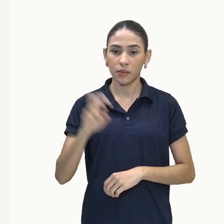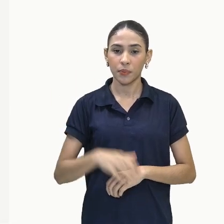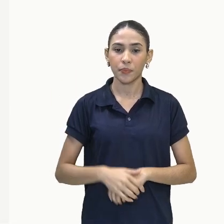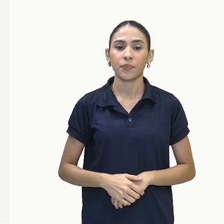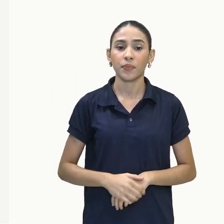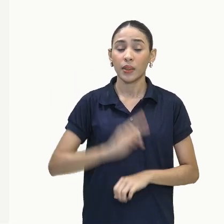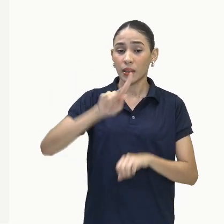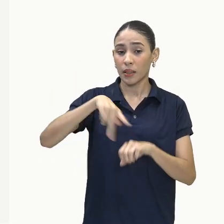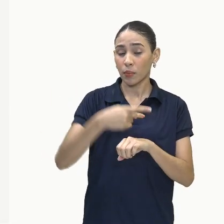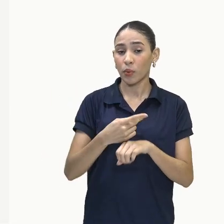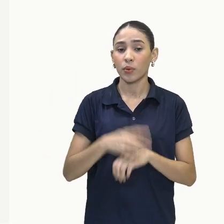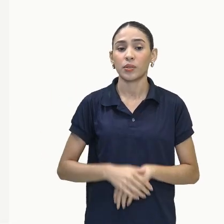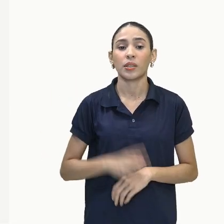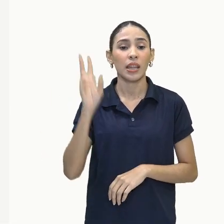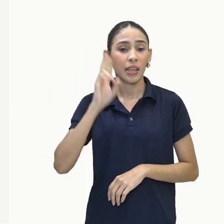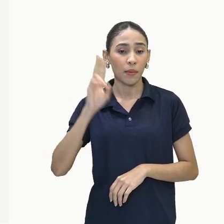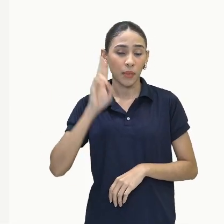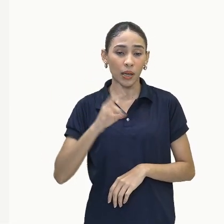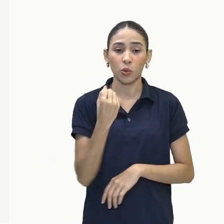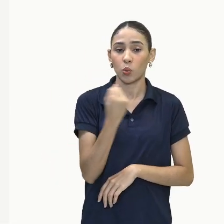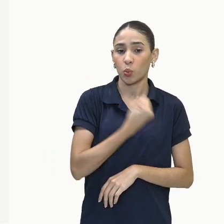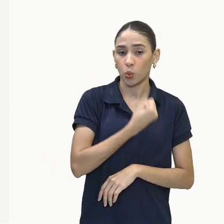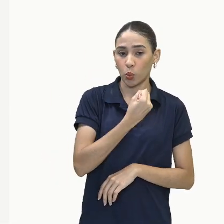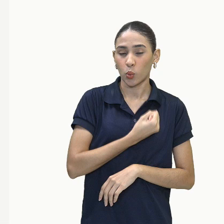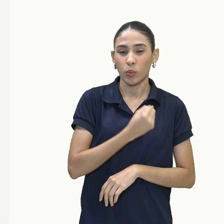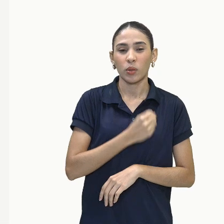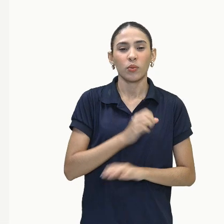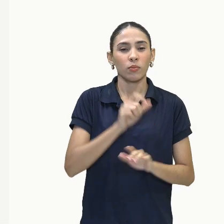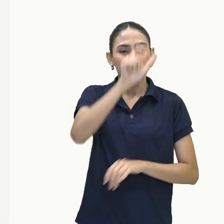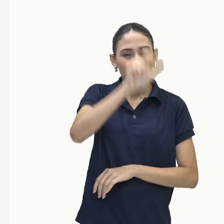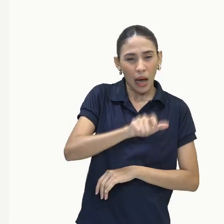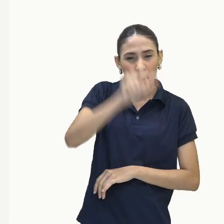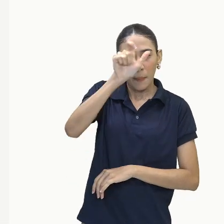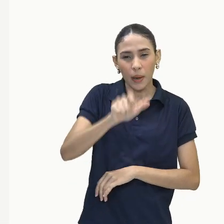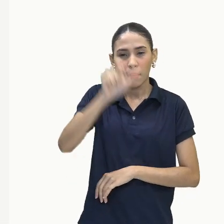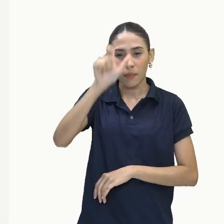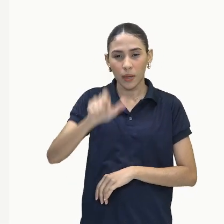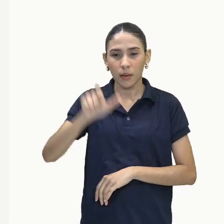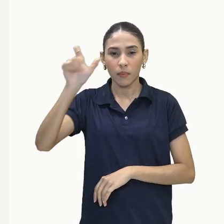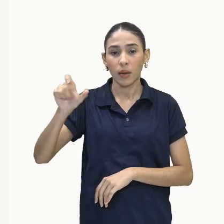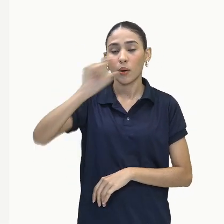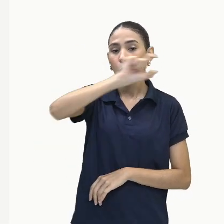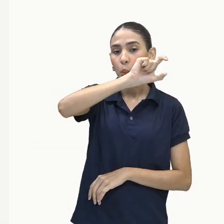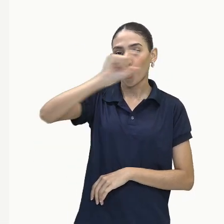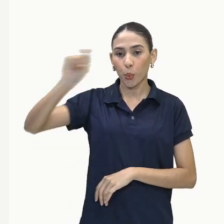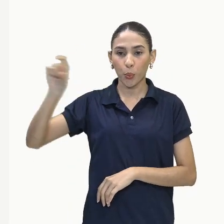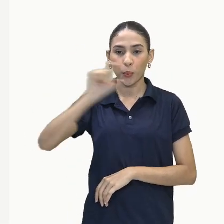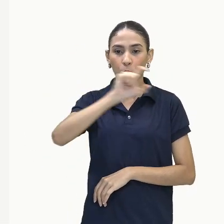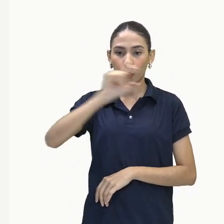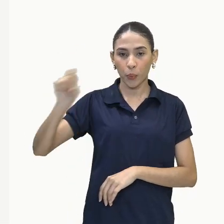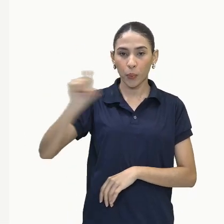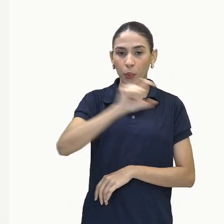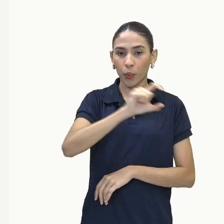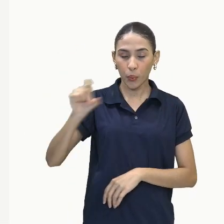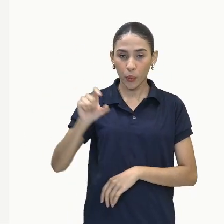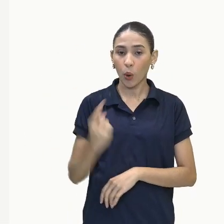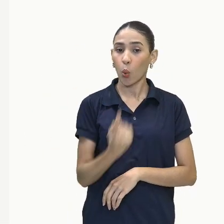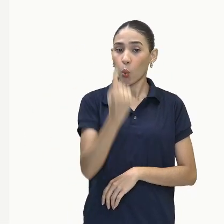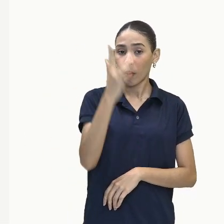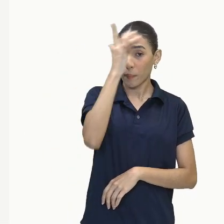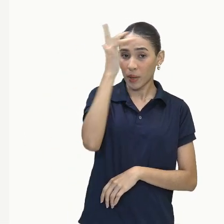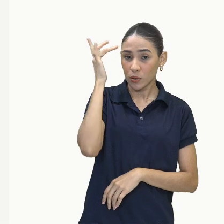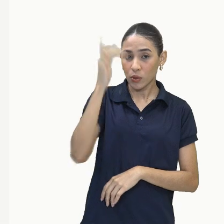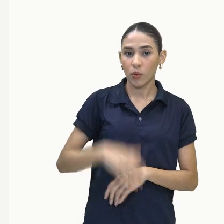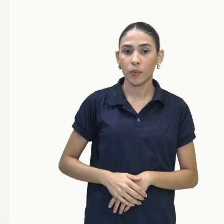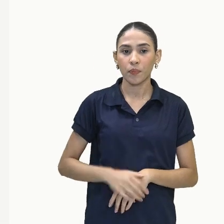5. Lembrando que esses números, né, cada um aqui, ó, corresponde de uma pessoa. Então,